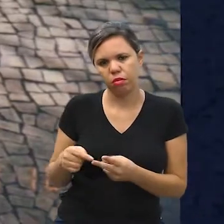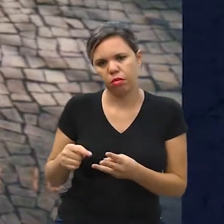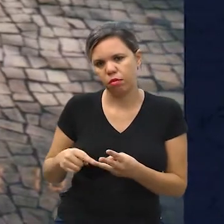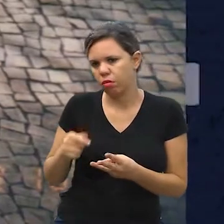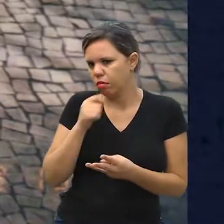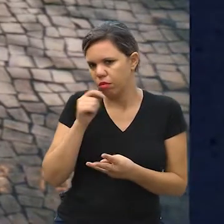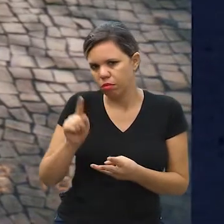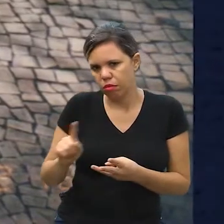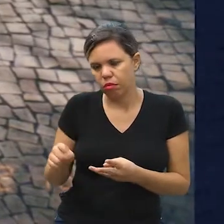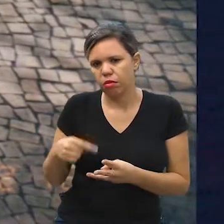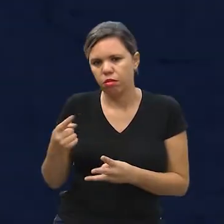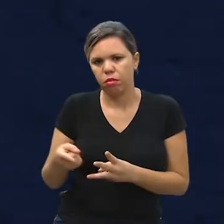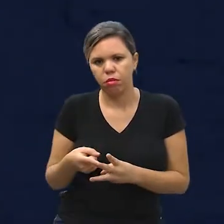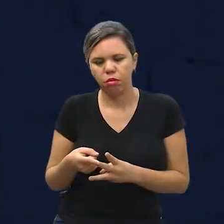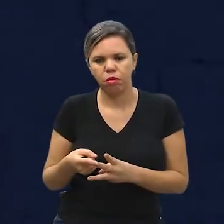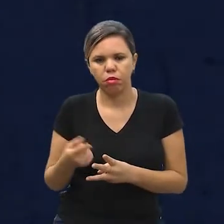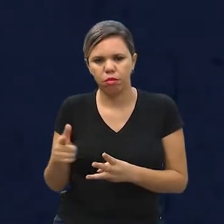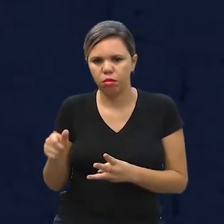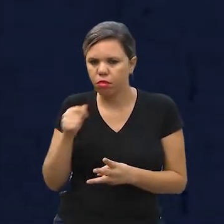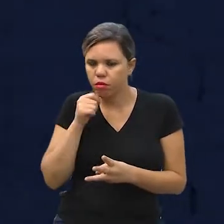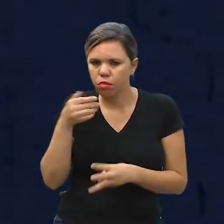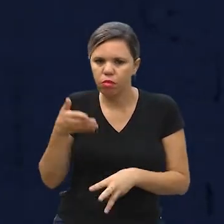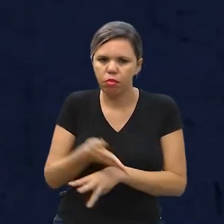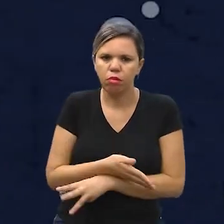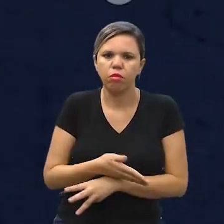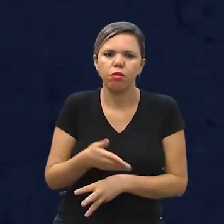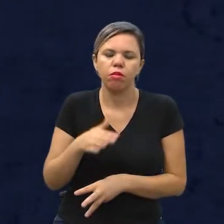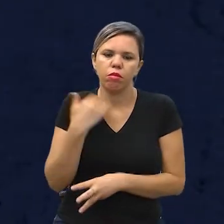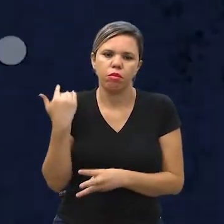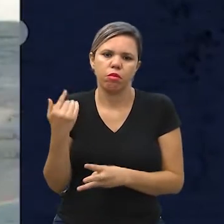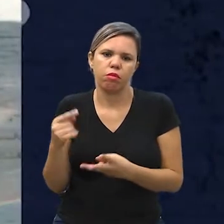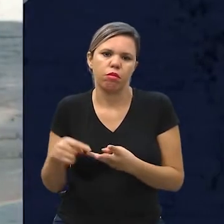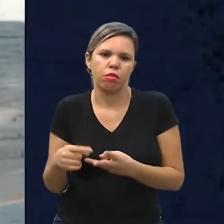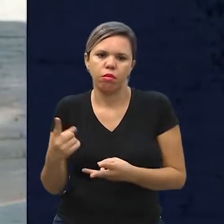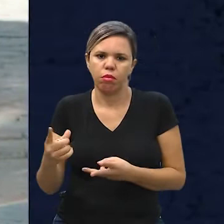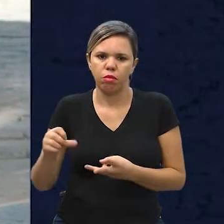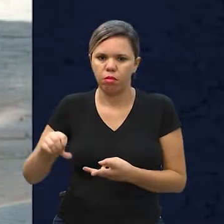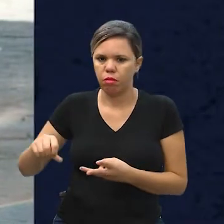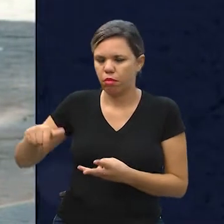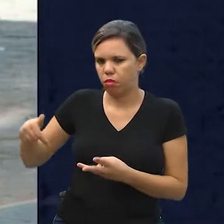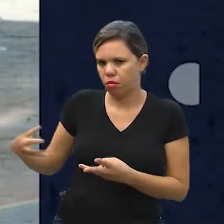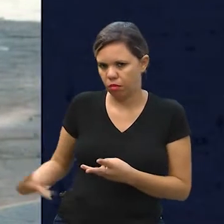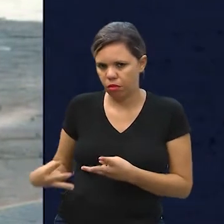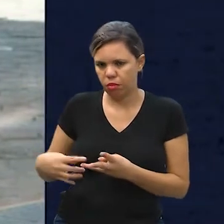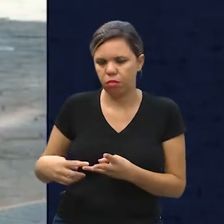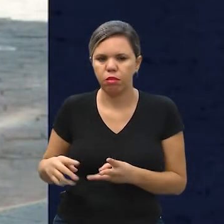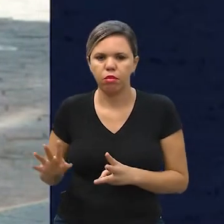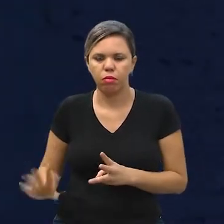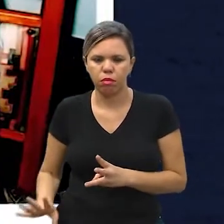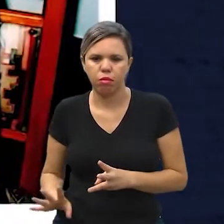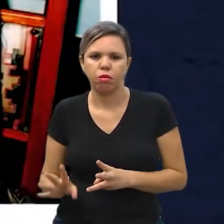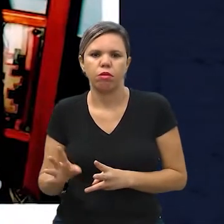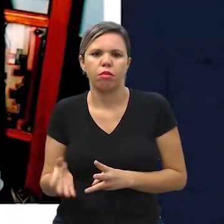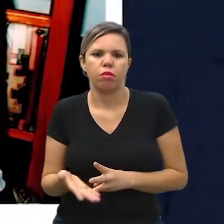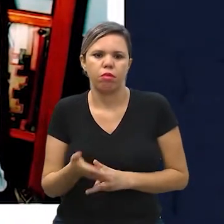um deles não ainda na não não havia ingressado ainda quando faleceu em 1974